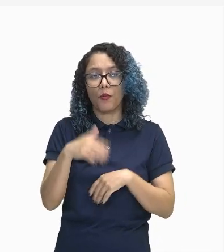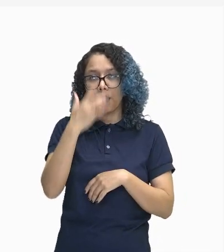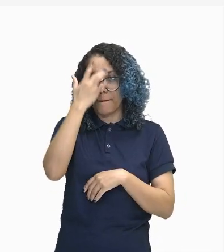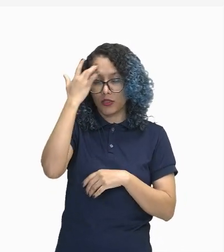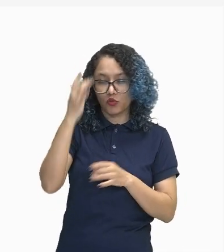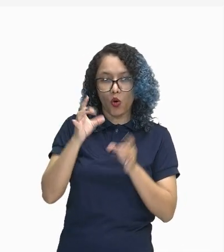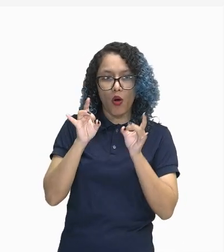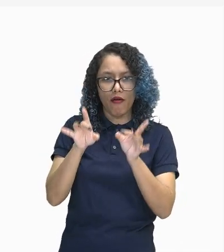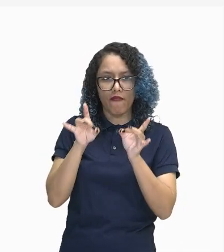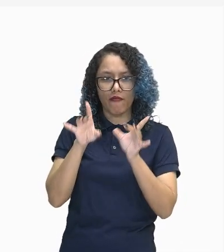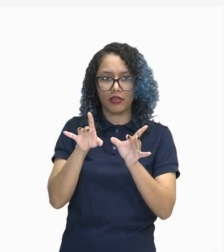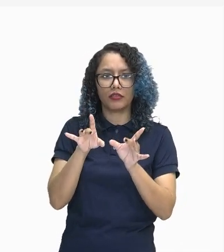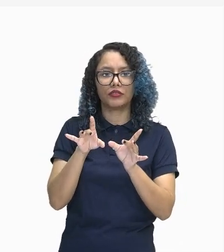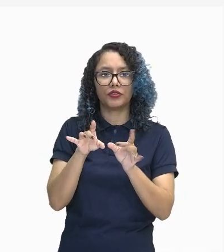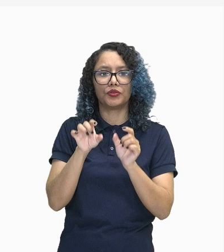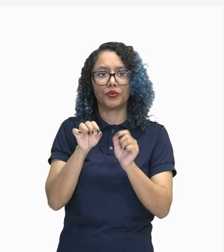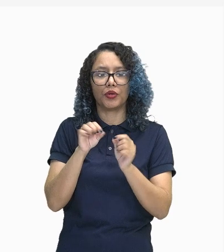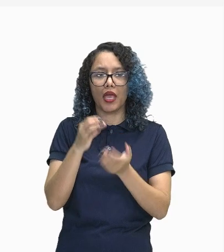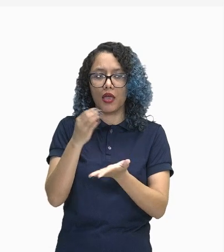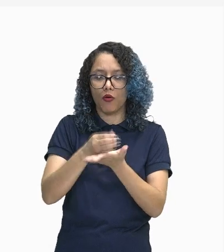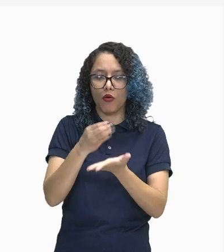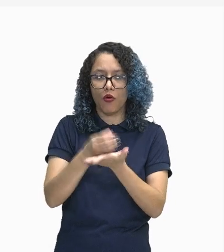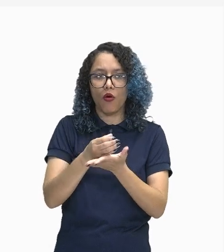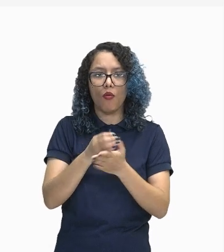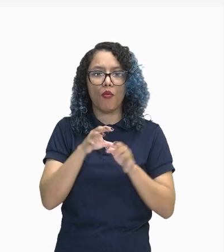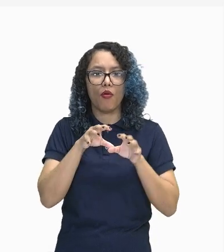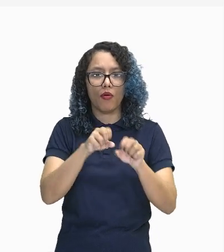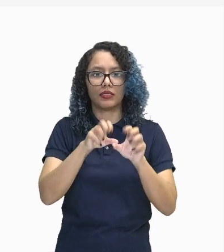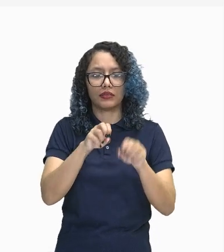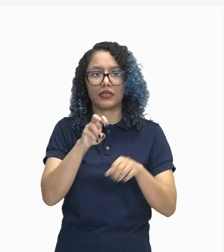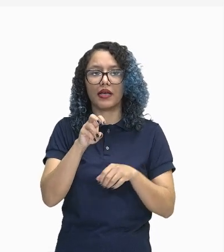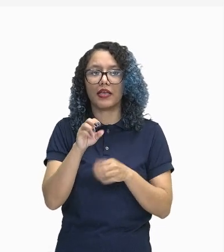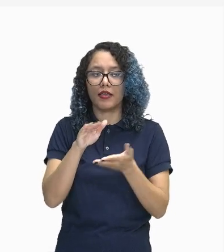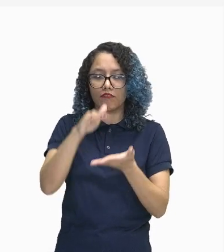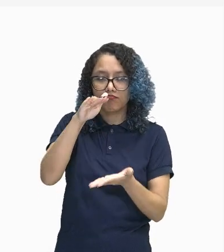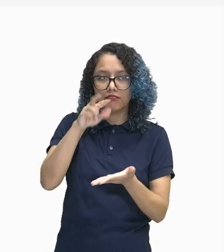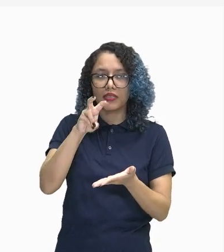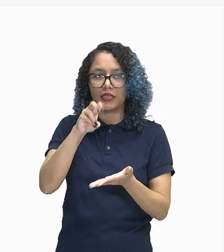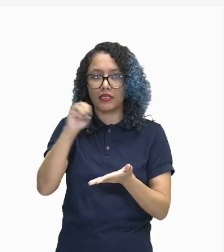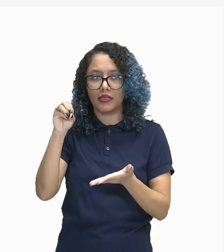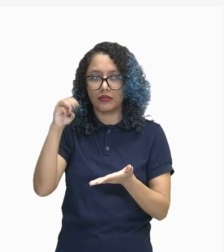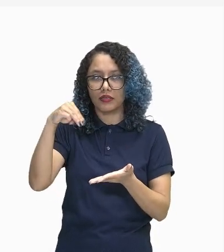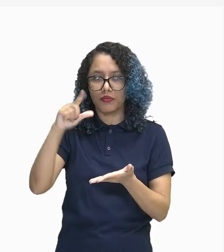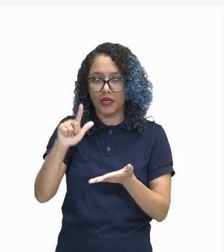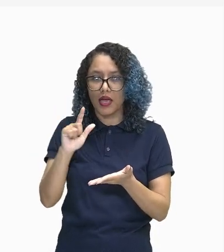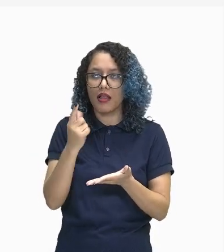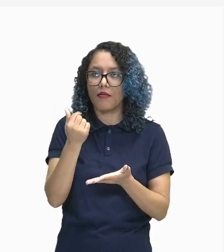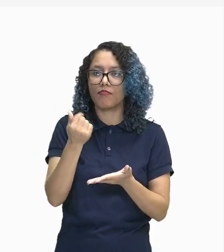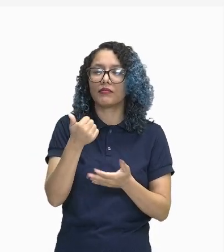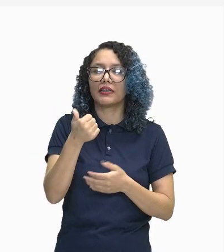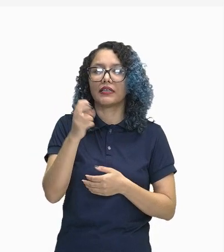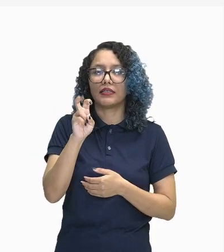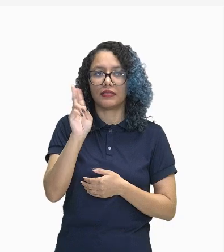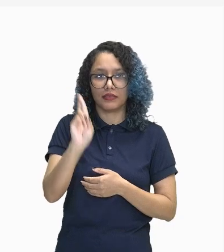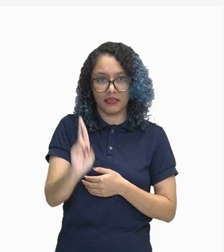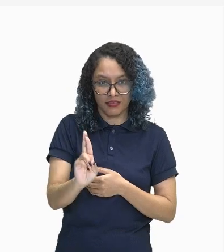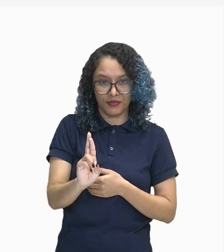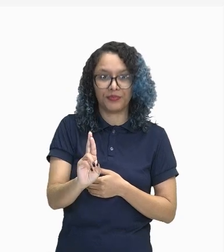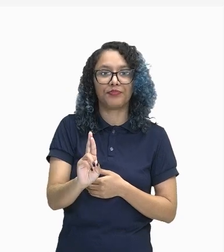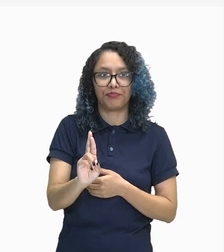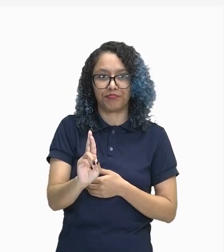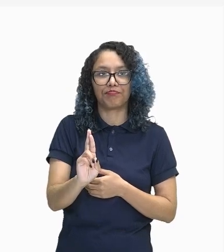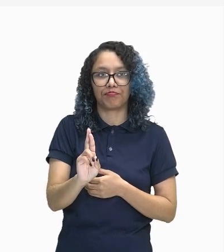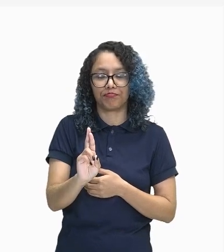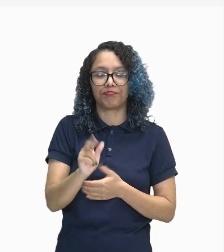ambulante oferece um copo de açaí de 500 ml por R$15. Olha a situação, o problema aí, ó, que